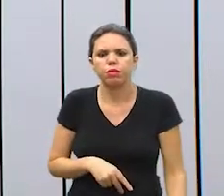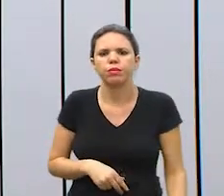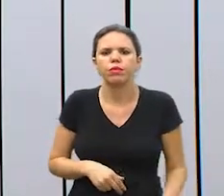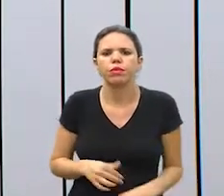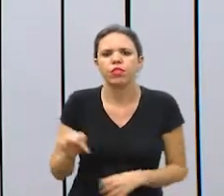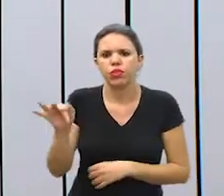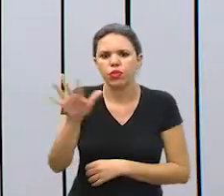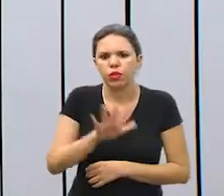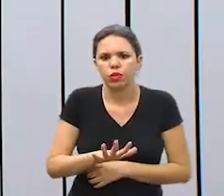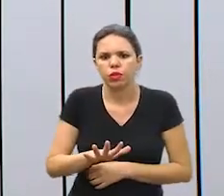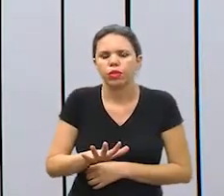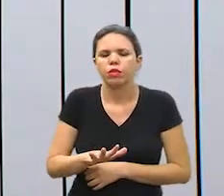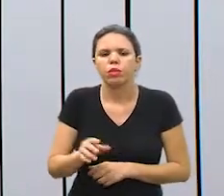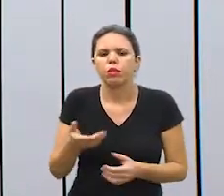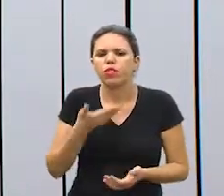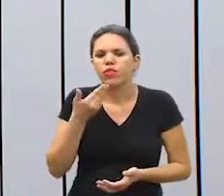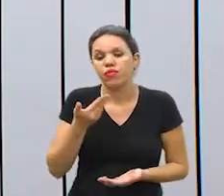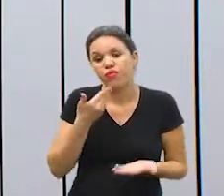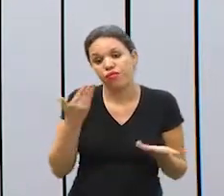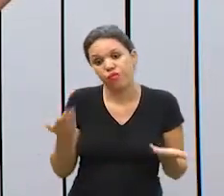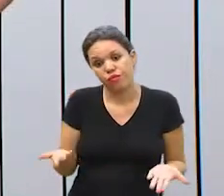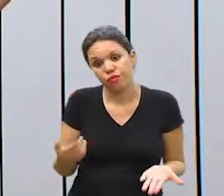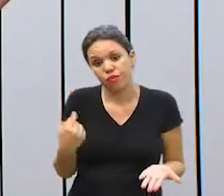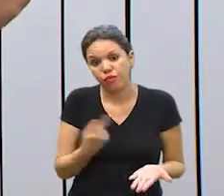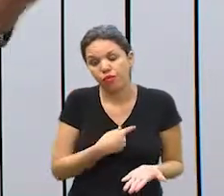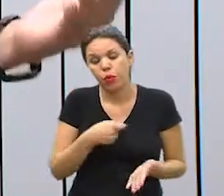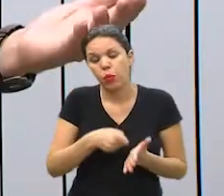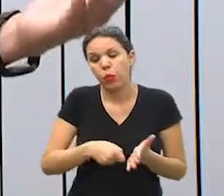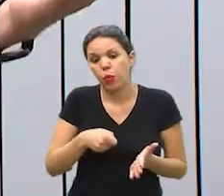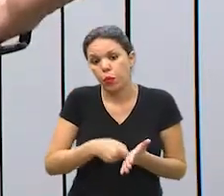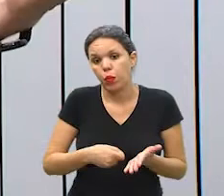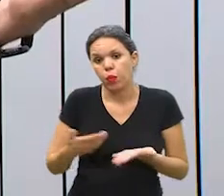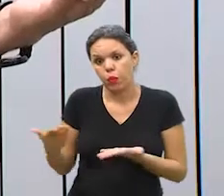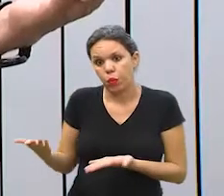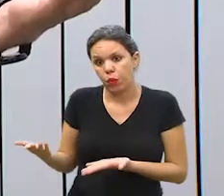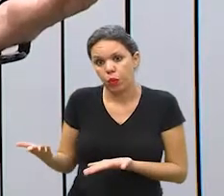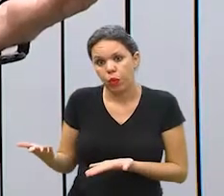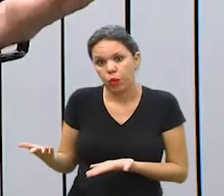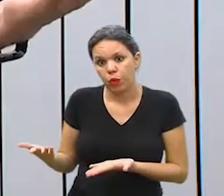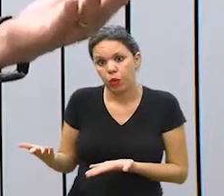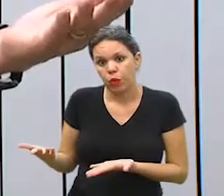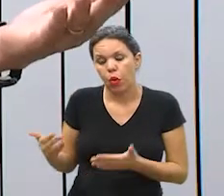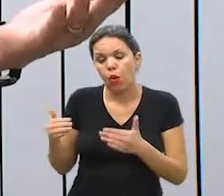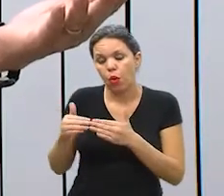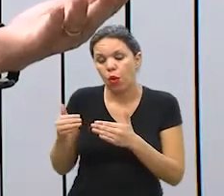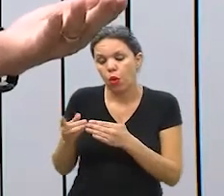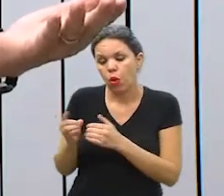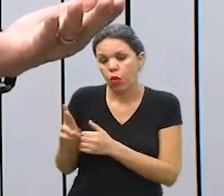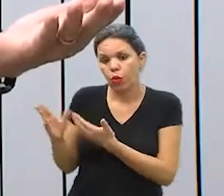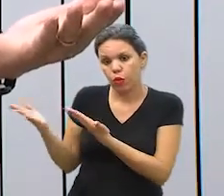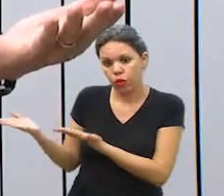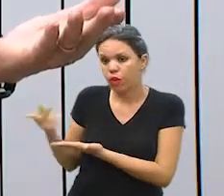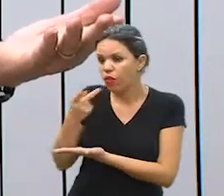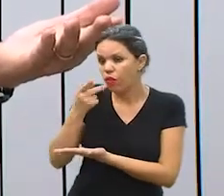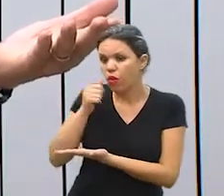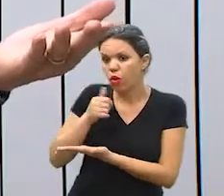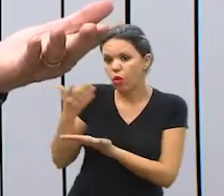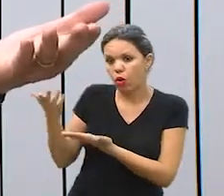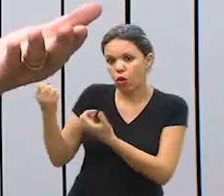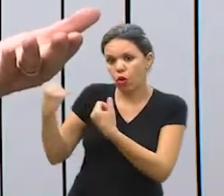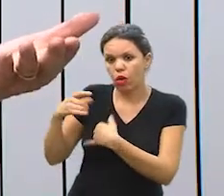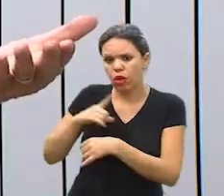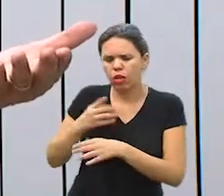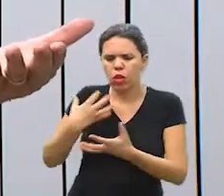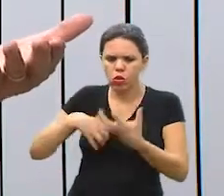nível federal, isso ficaria mais fácil. Nós estamos fazendo a nossa parte, eu concordo com a doutora, né, que nós temos